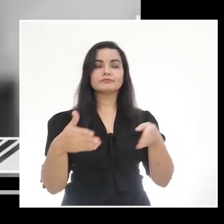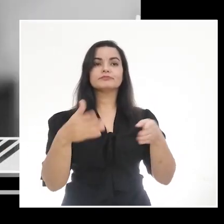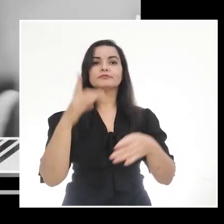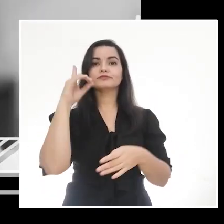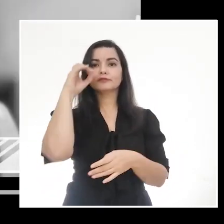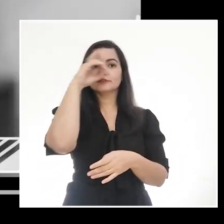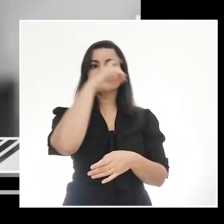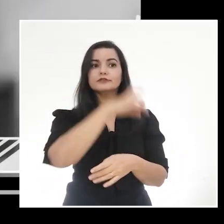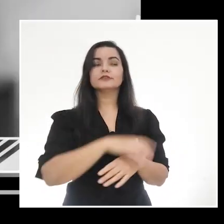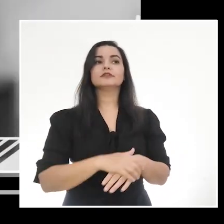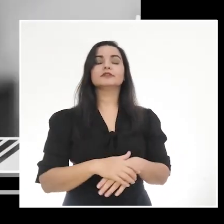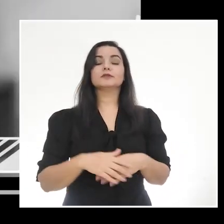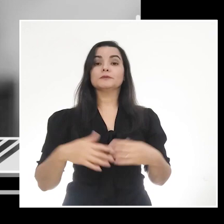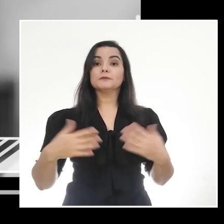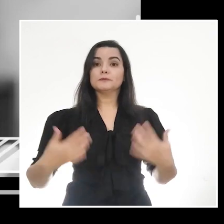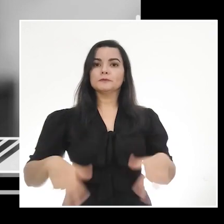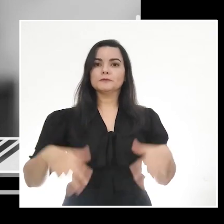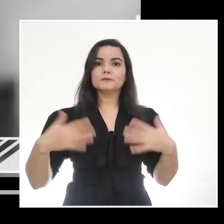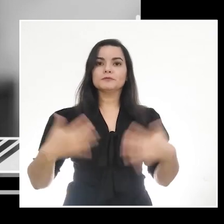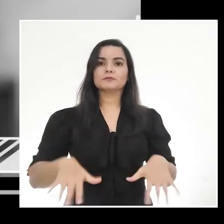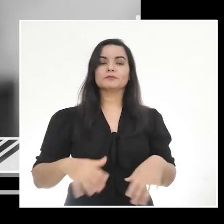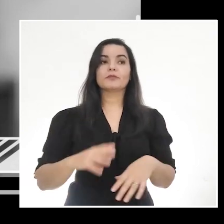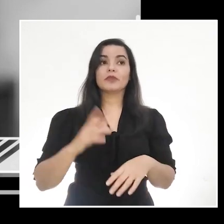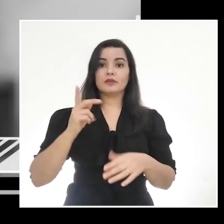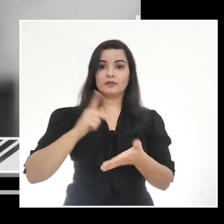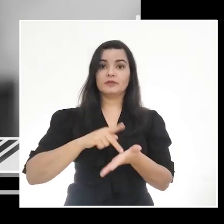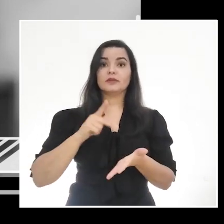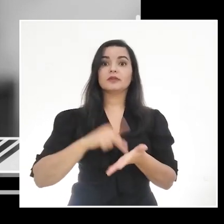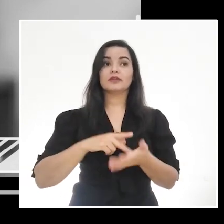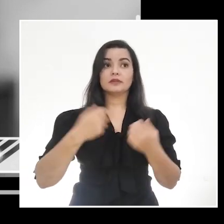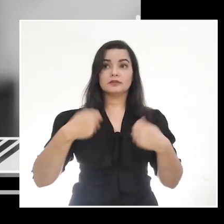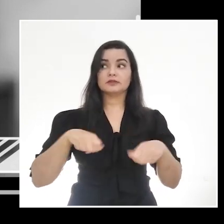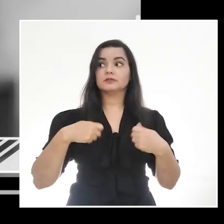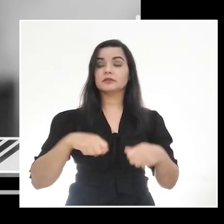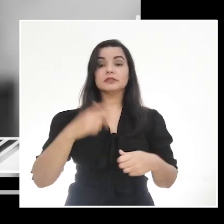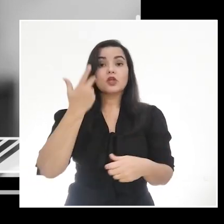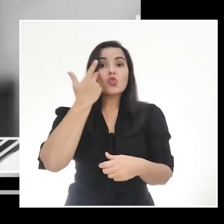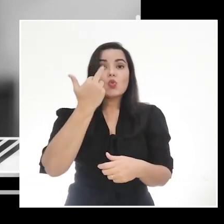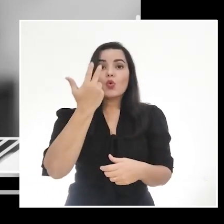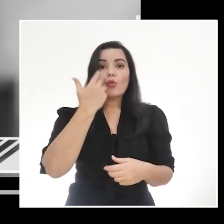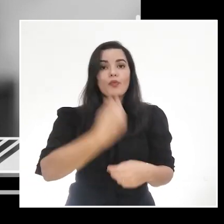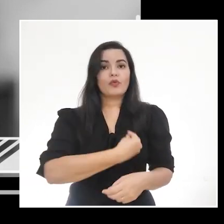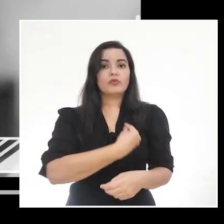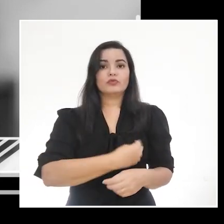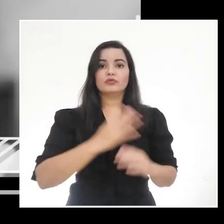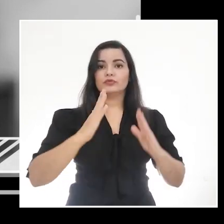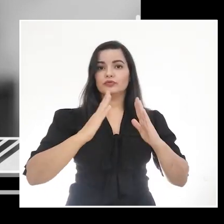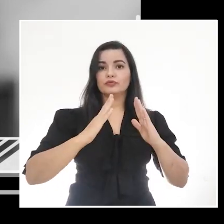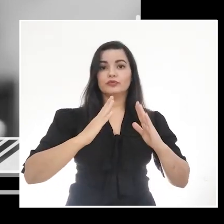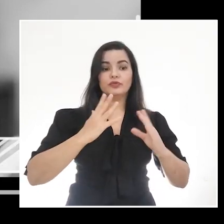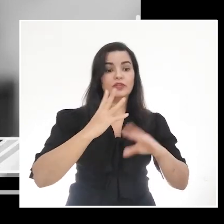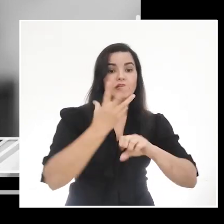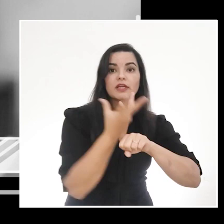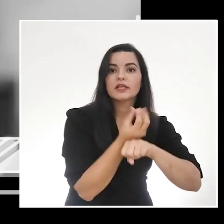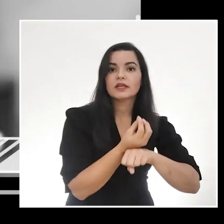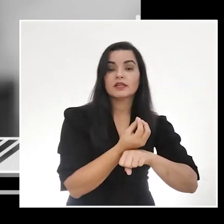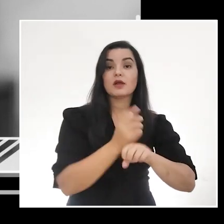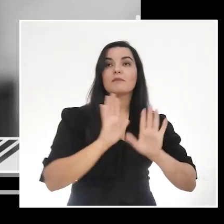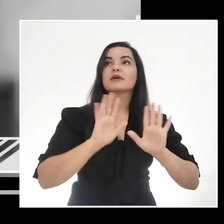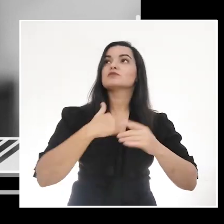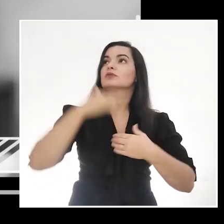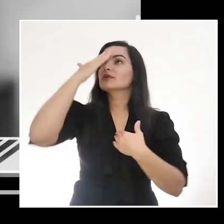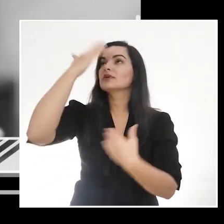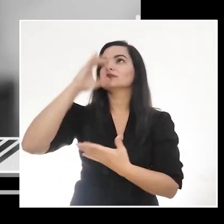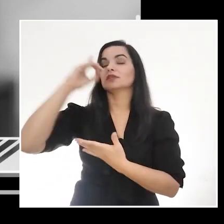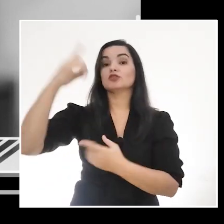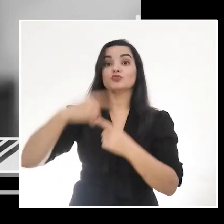discipulado, como discipular, eu tive que passar por um caminho difícil, árduo, quando na verdade isso deveria ser